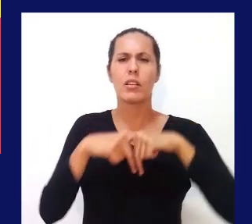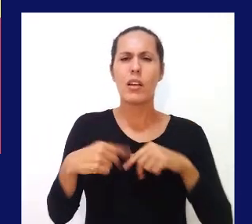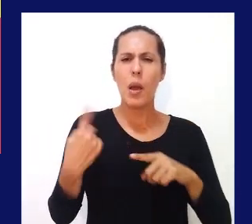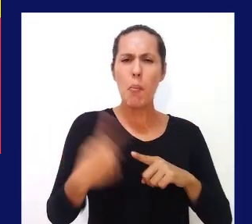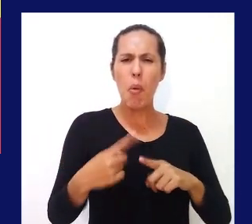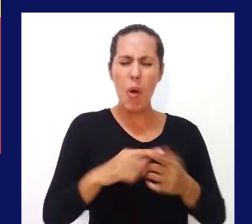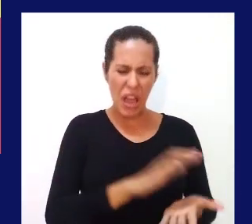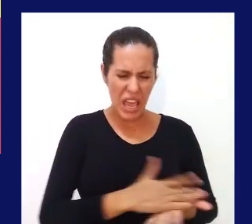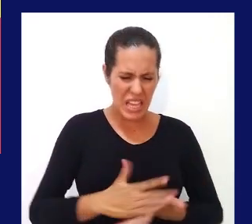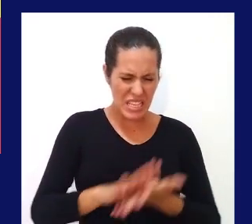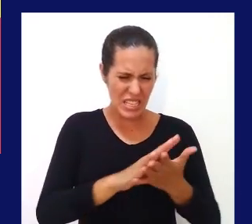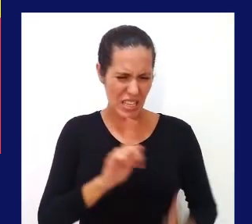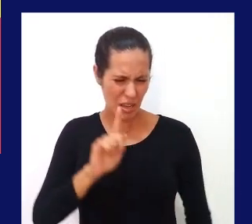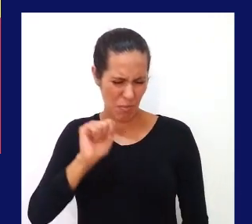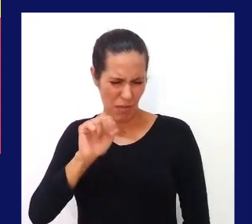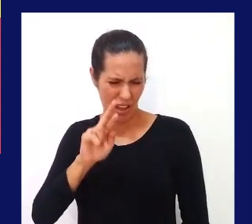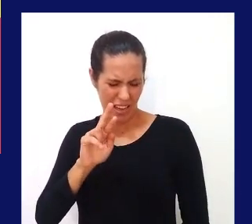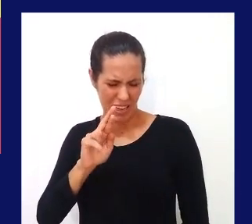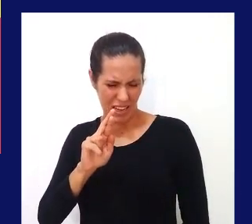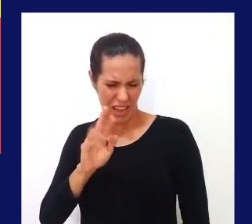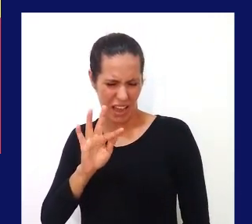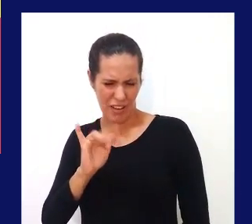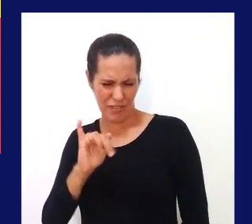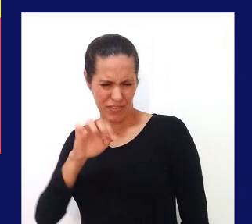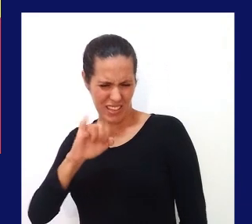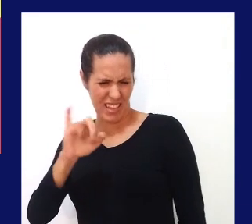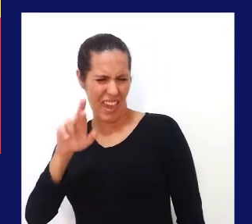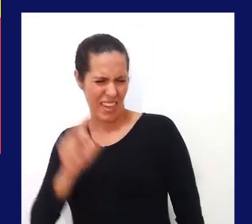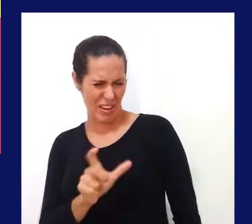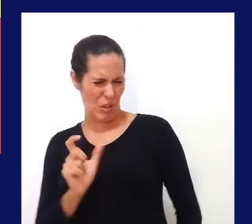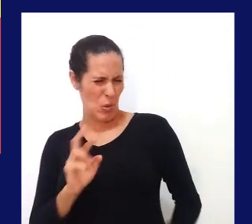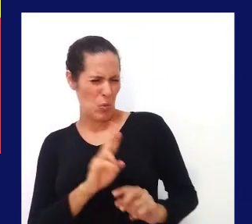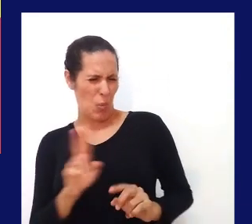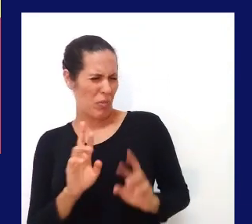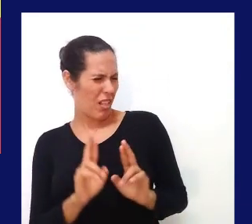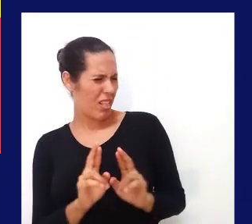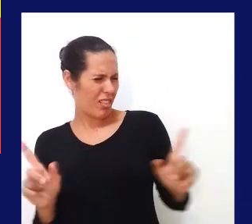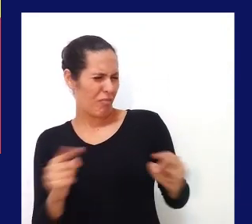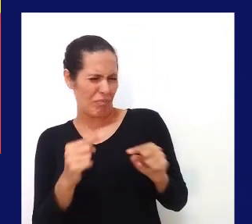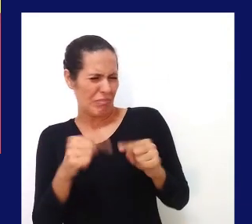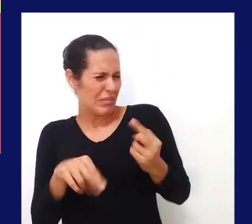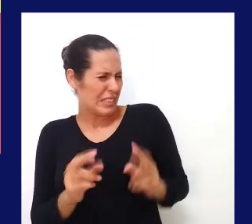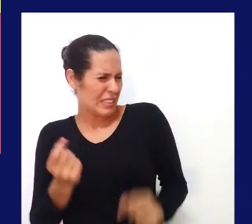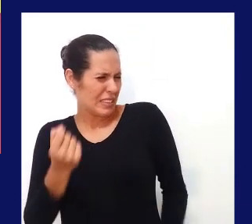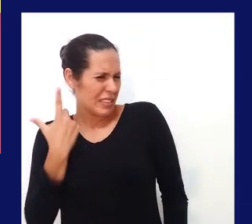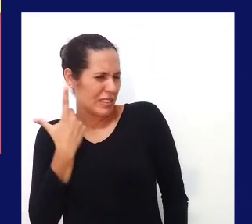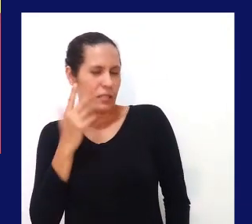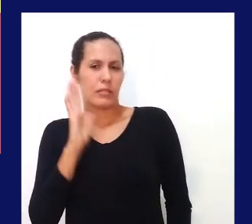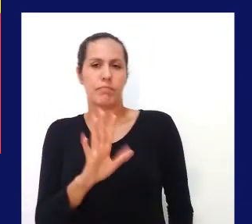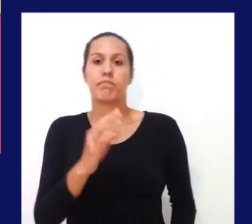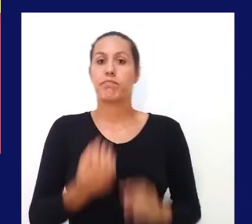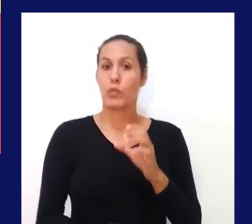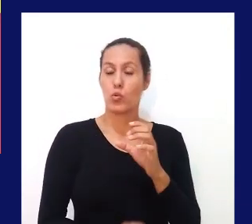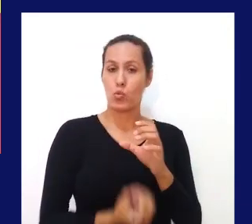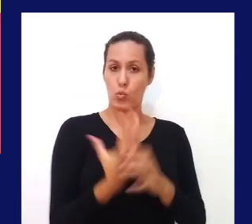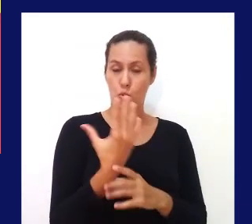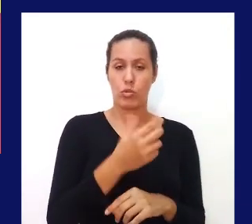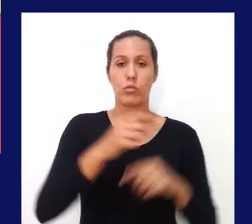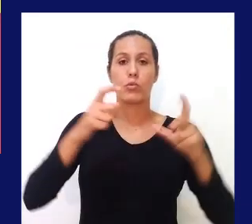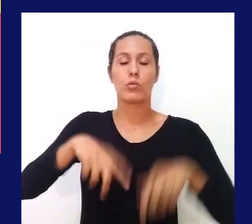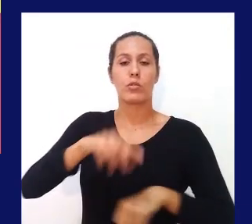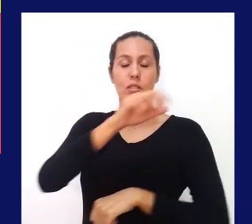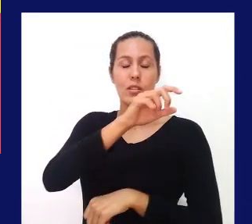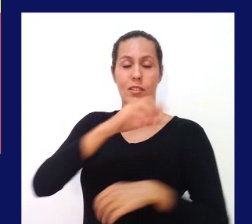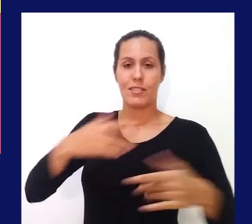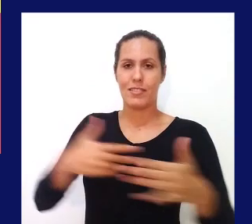que se chama samba de gafieira, Sueli? Que coisa mais esquisita. Eu vou explicar para vocês. O samba de gafieira surgiu no Rio de